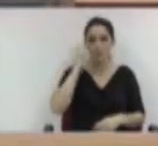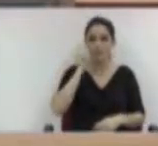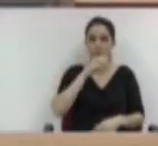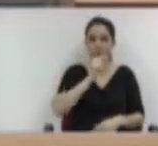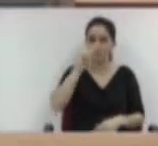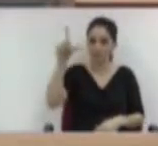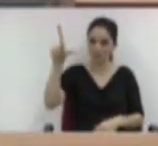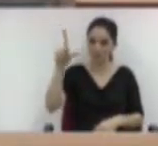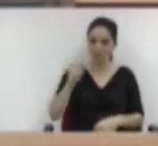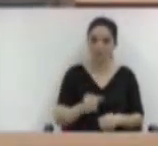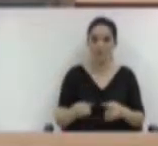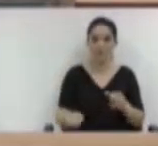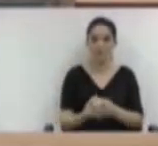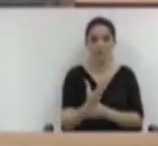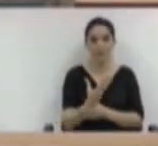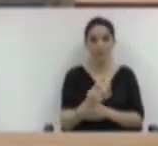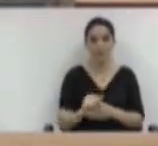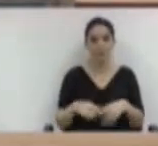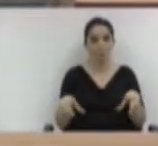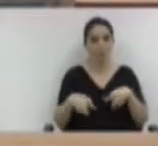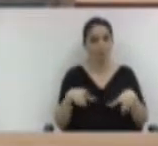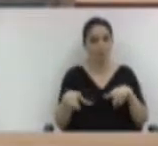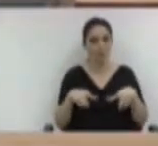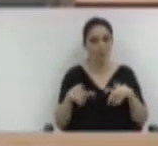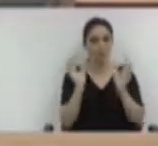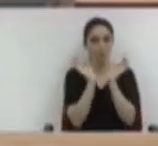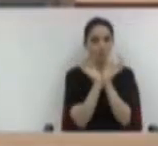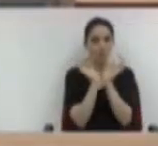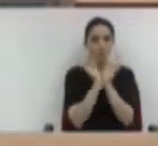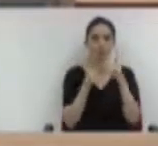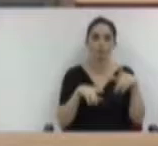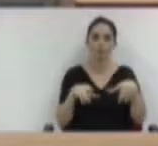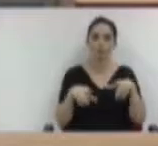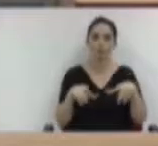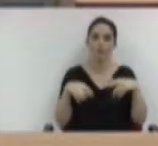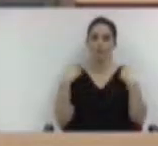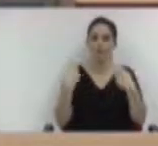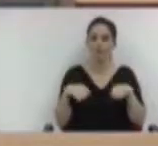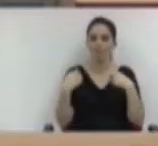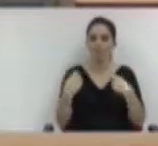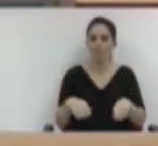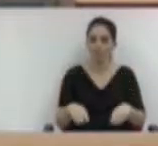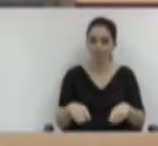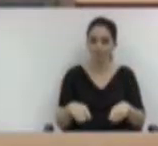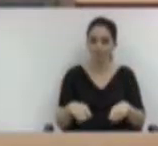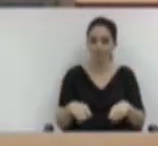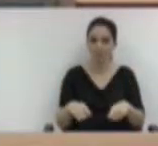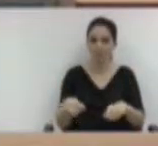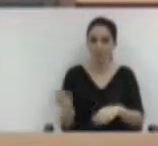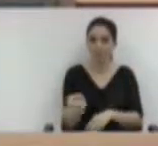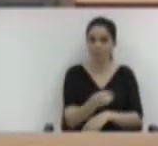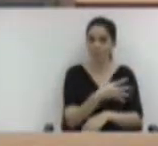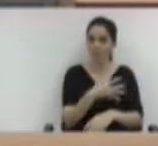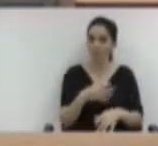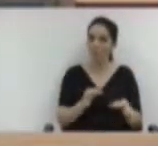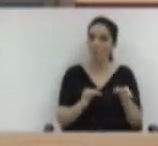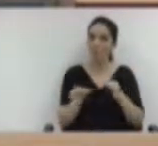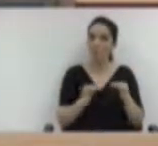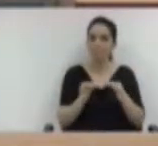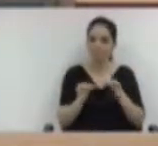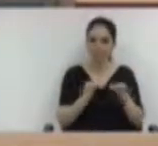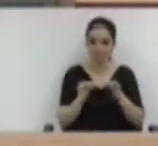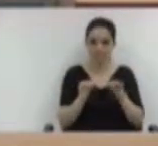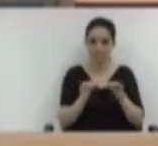Municipal de Limeira, cria os cargos em comissão e as funções gratificadas necessárias da